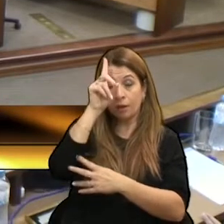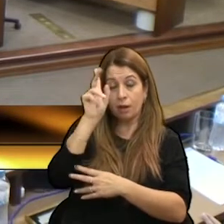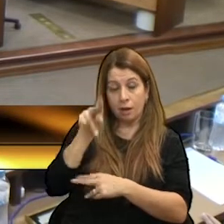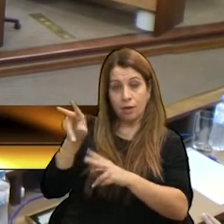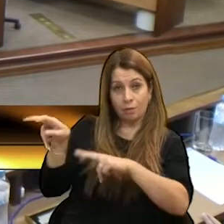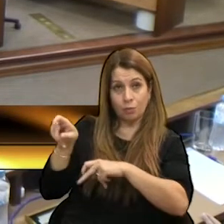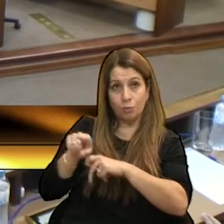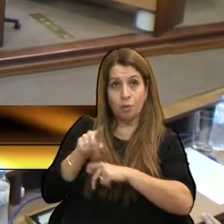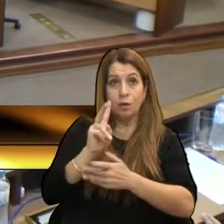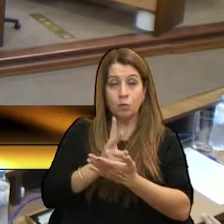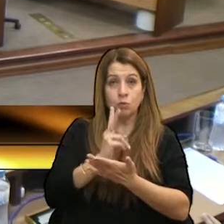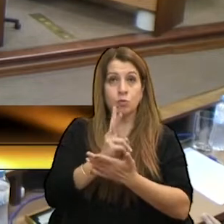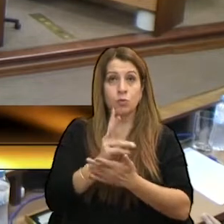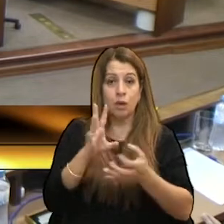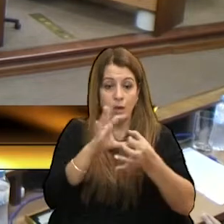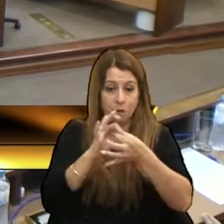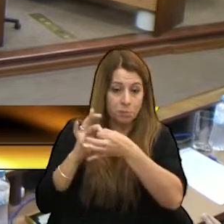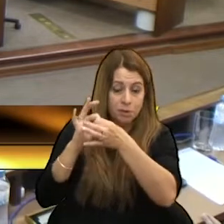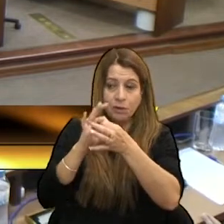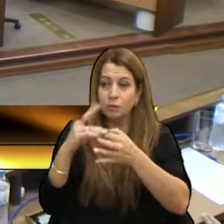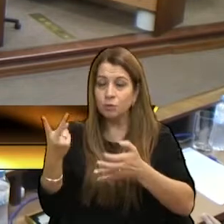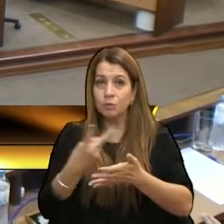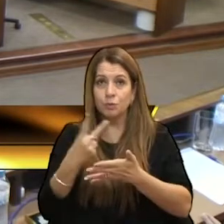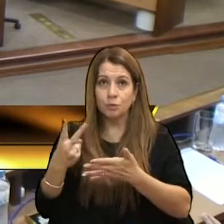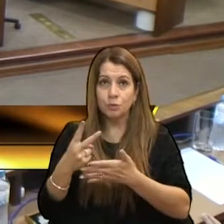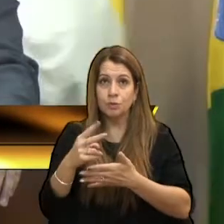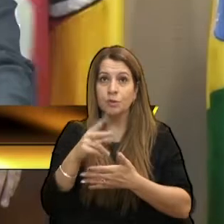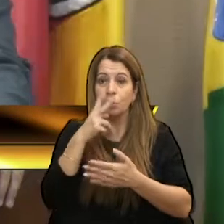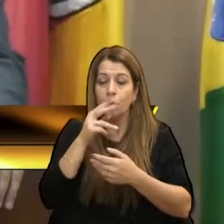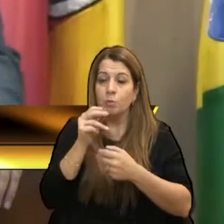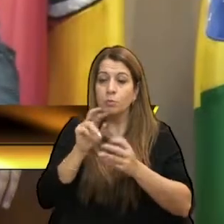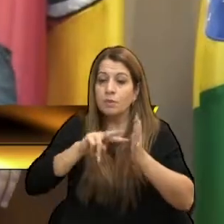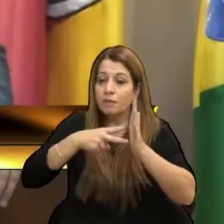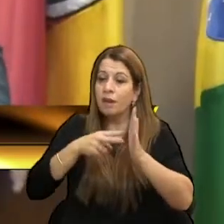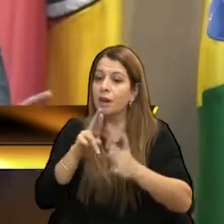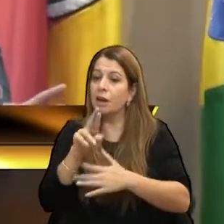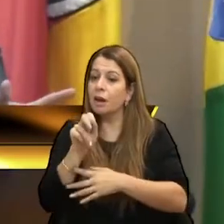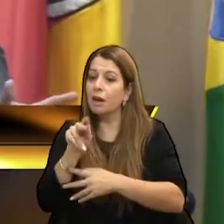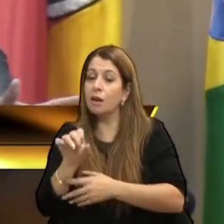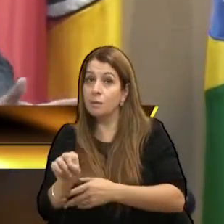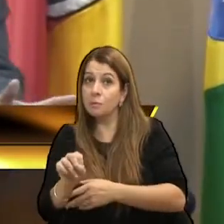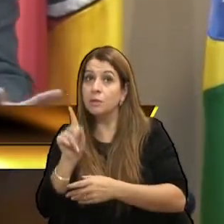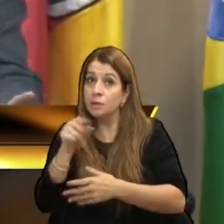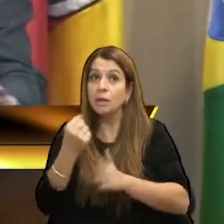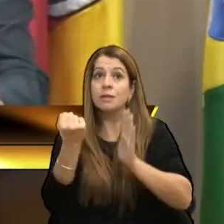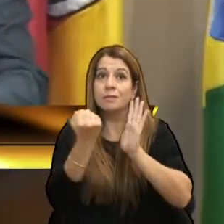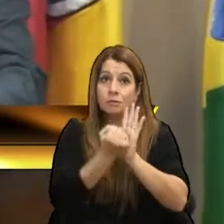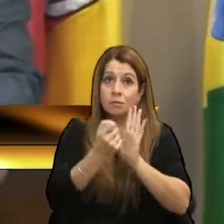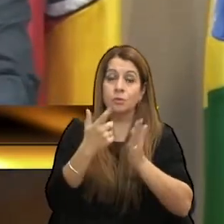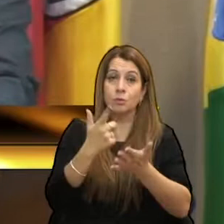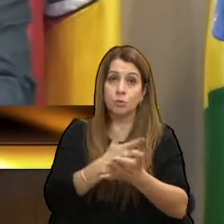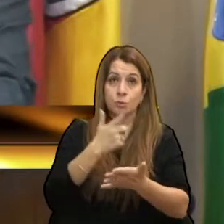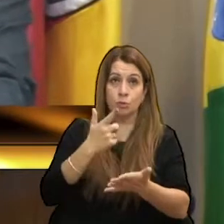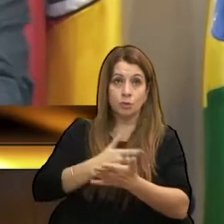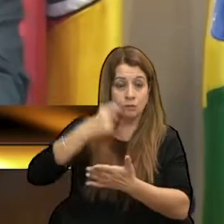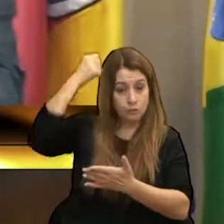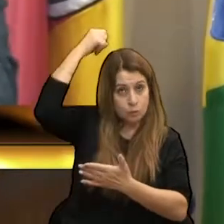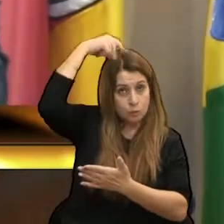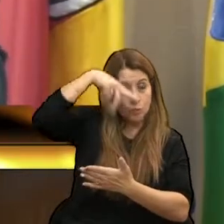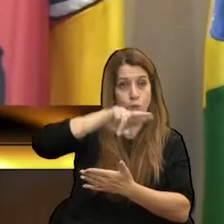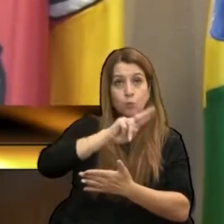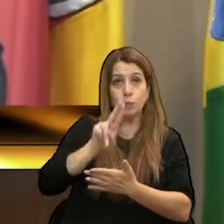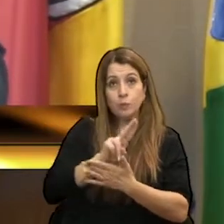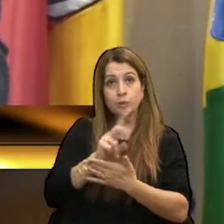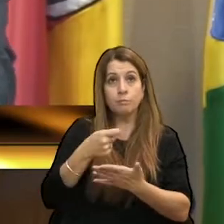segue a palavra está conectado à videira, seriam os ramos. E é mais ou menos essa mesma simbologia que o Livro dos Espíritos usa